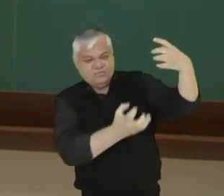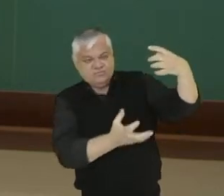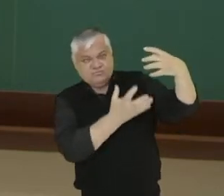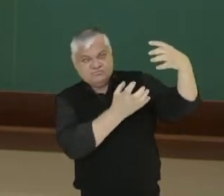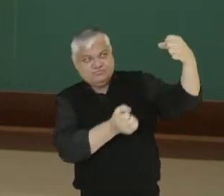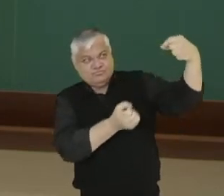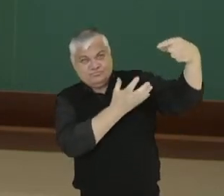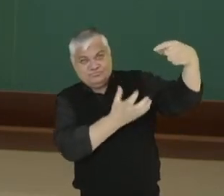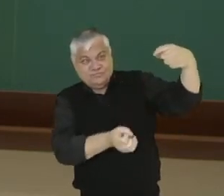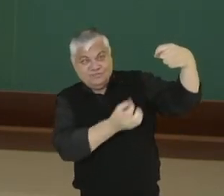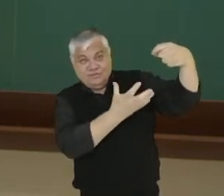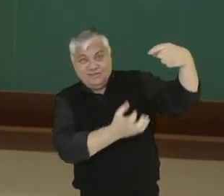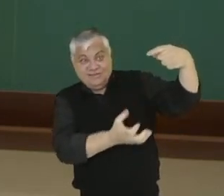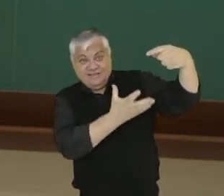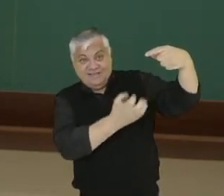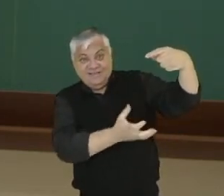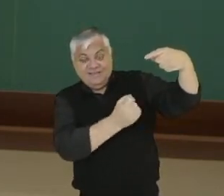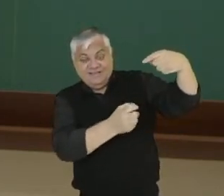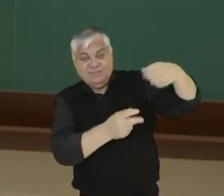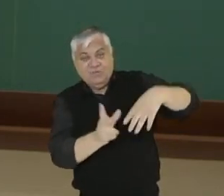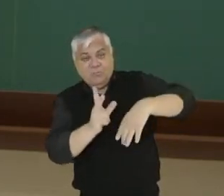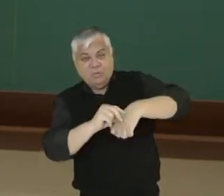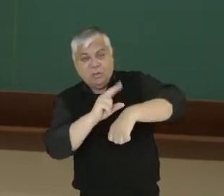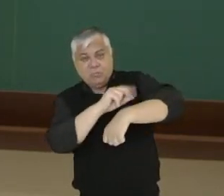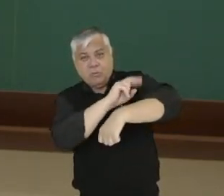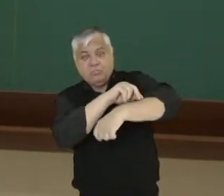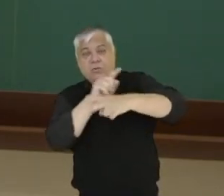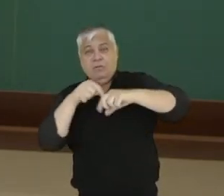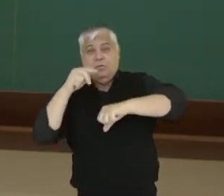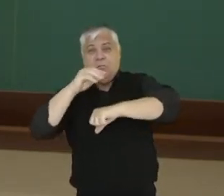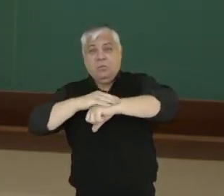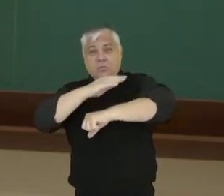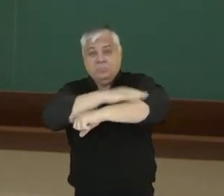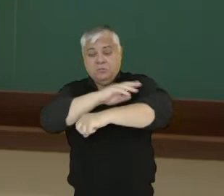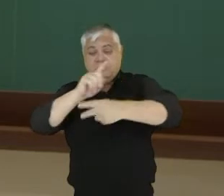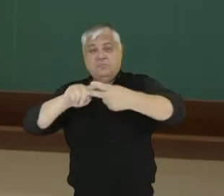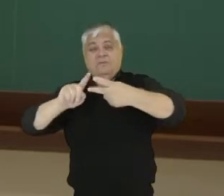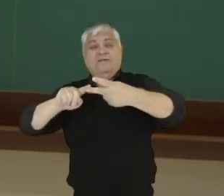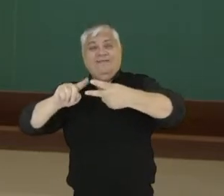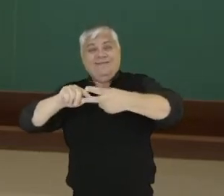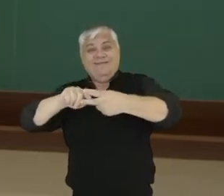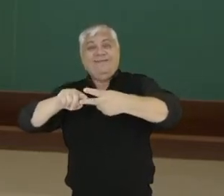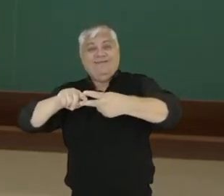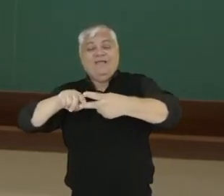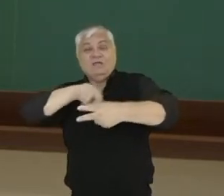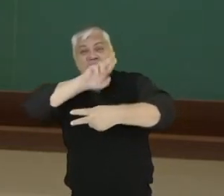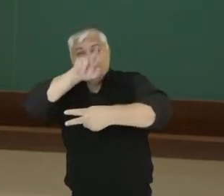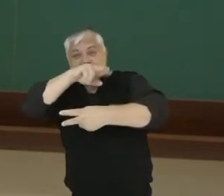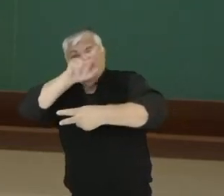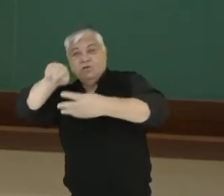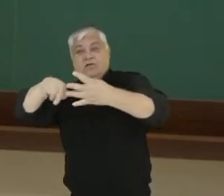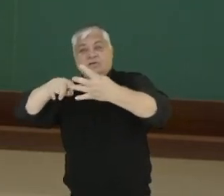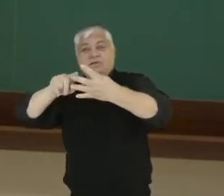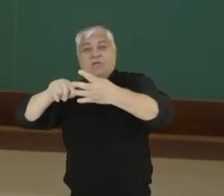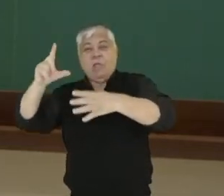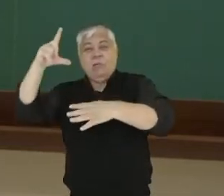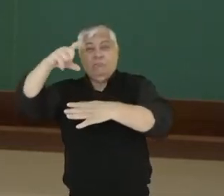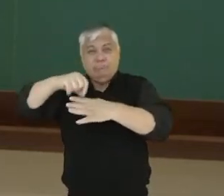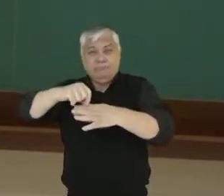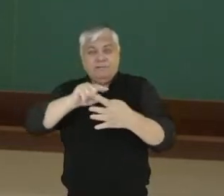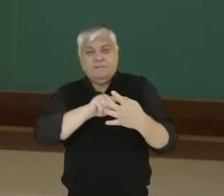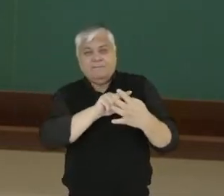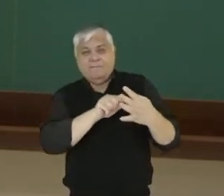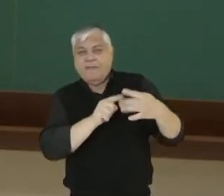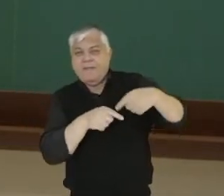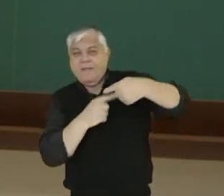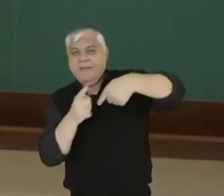em química através das plantas e depois tem os consumidores, certo? Só que a gente percebe aqui, ó, que essa quantidade de